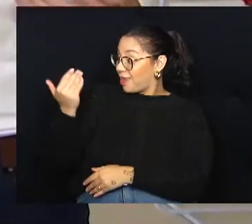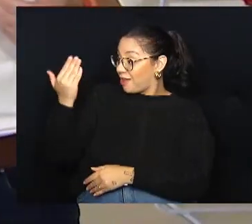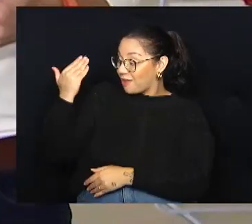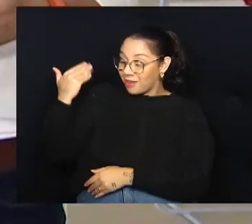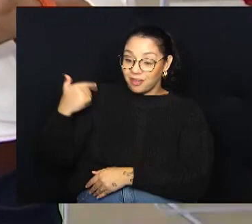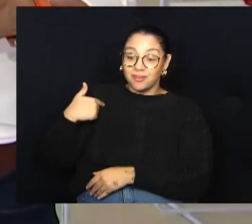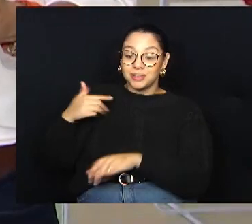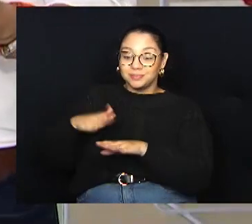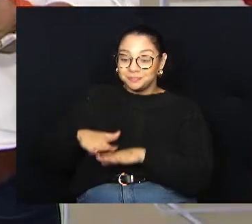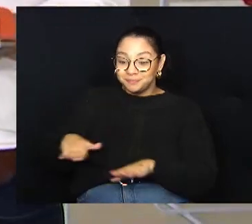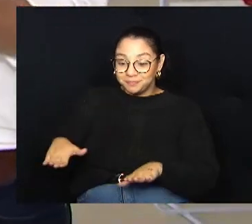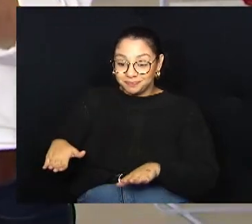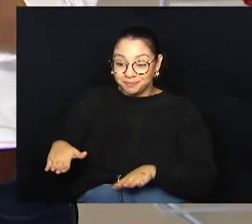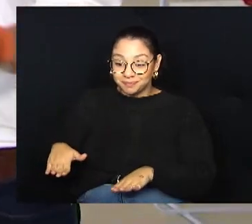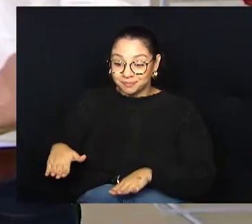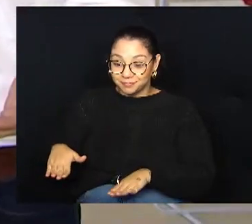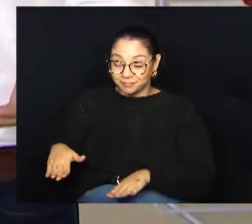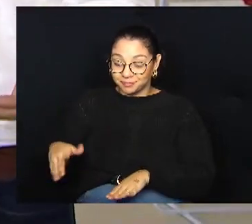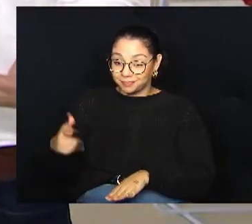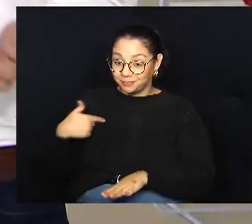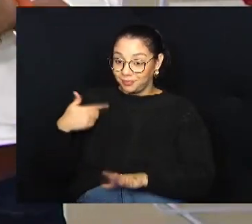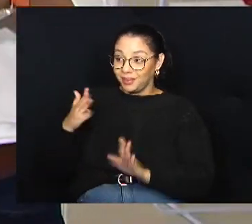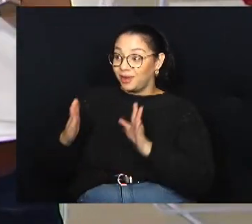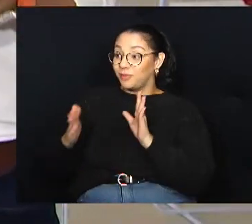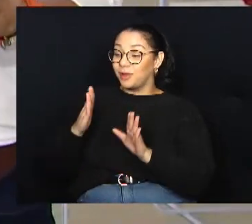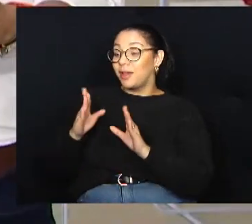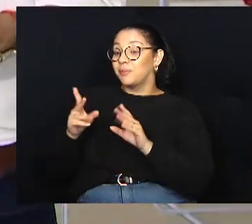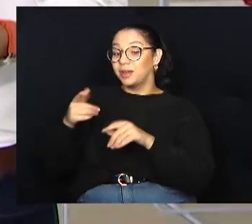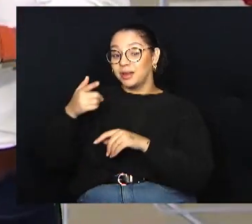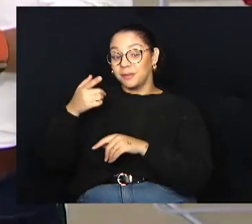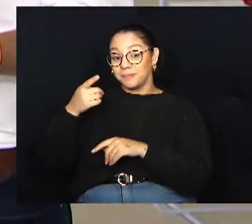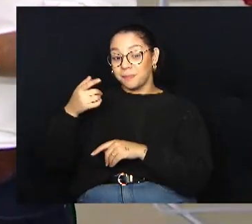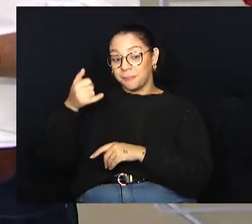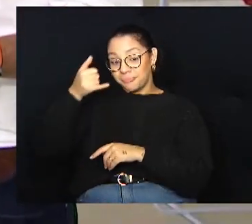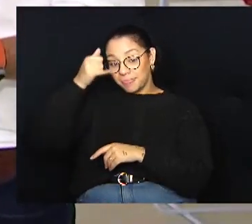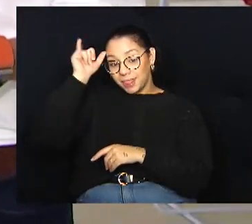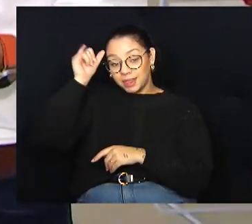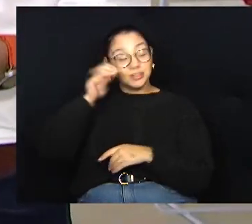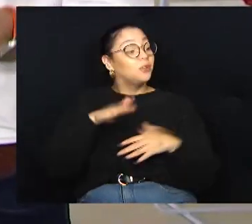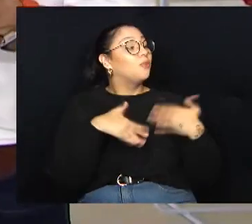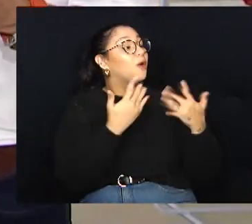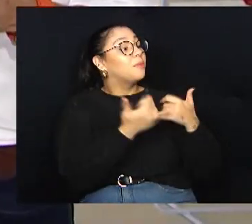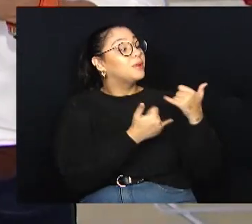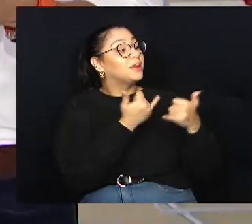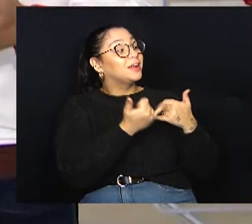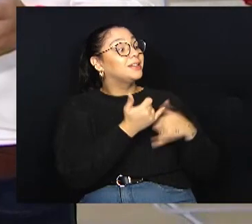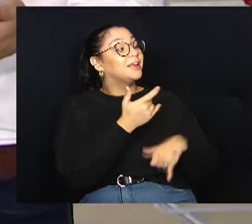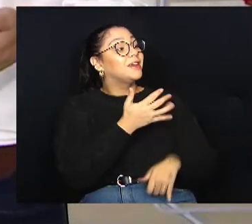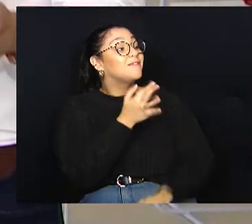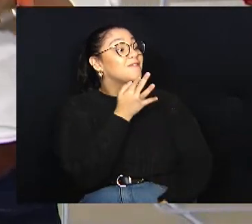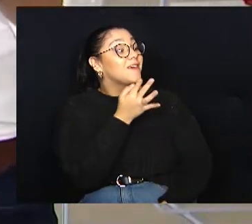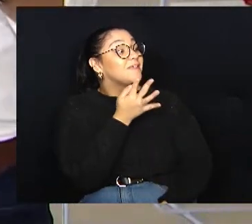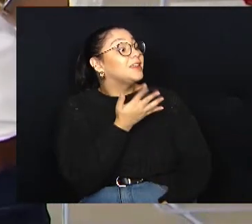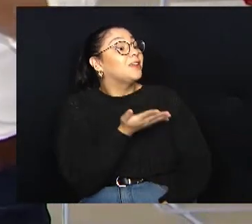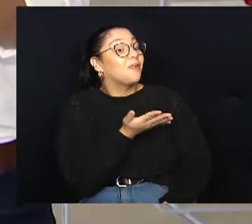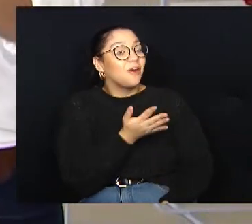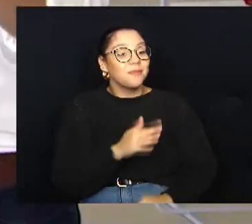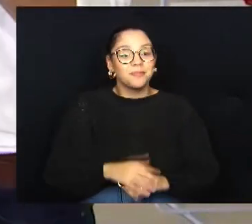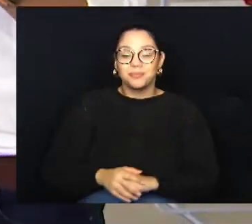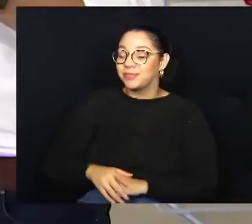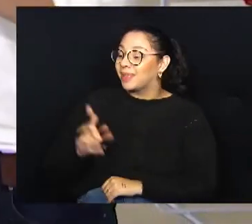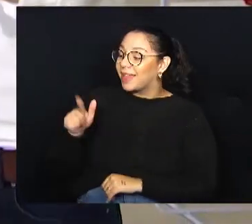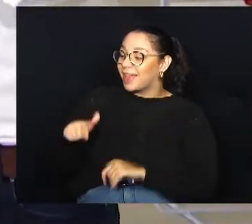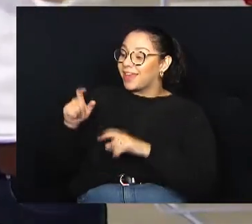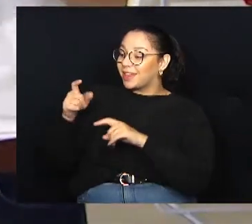minhas filhas, sobre minha época no sítio. Qual era a sua brincadeira preferida? Minha brincadeira preferida era no sítio, da